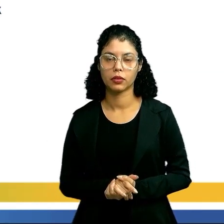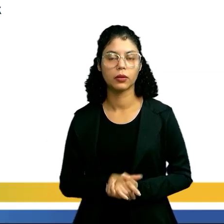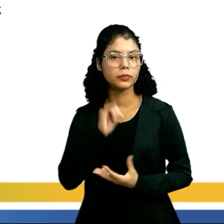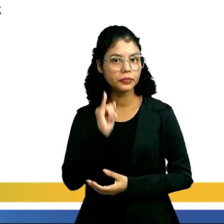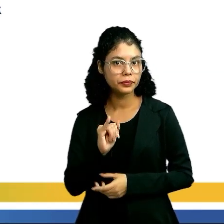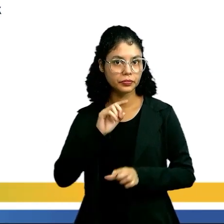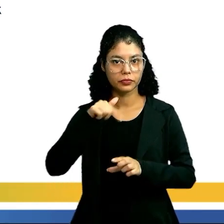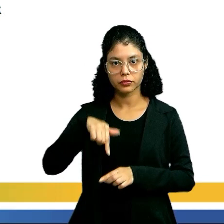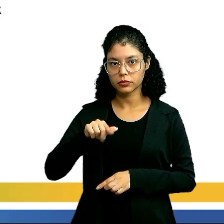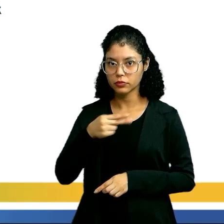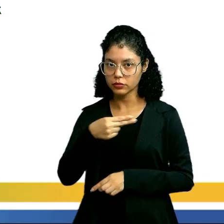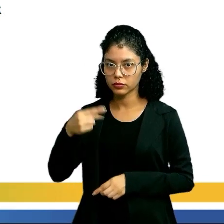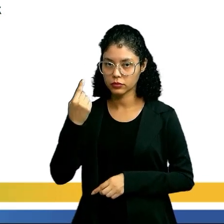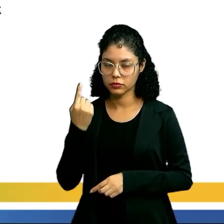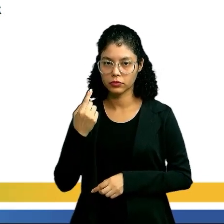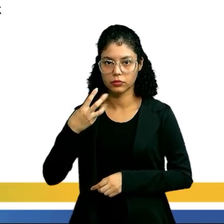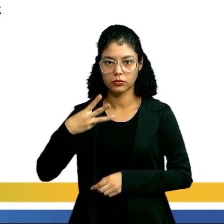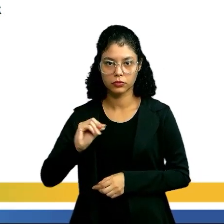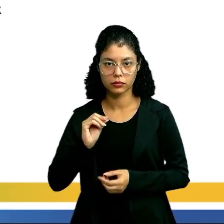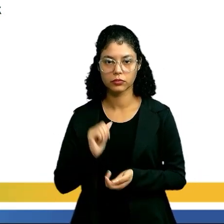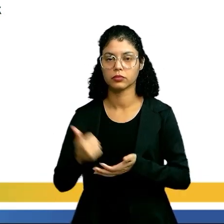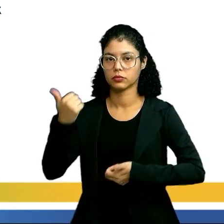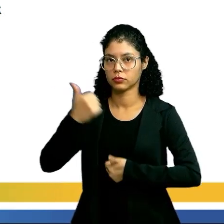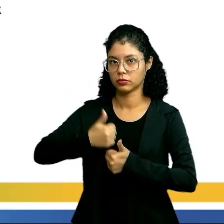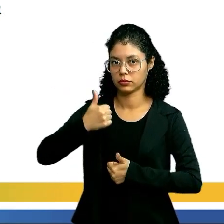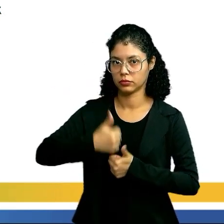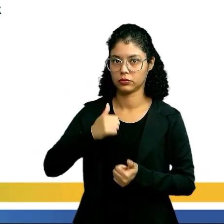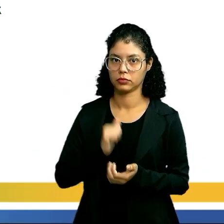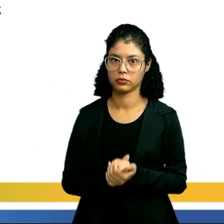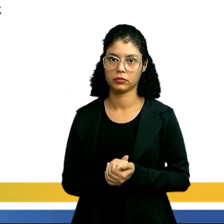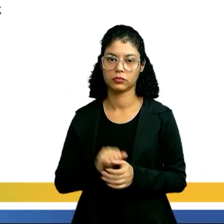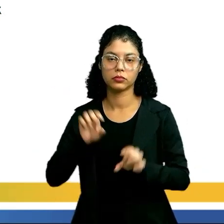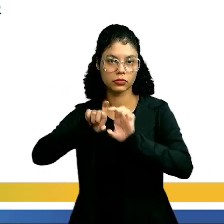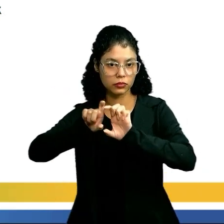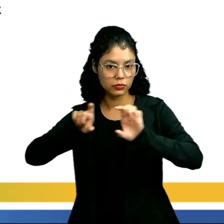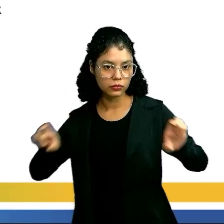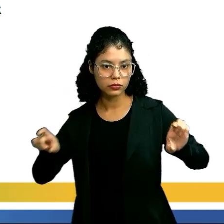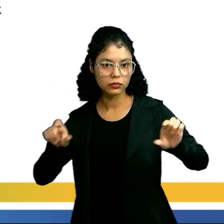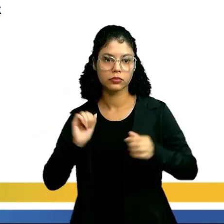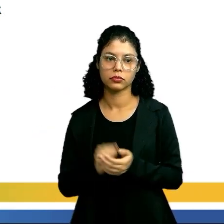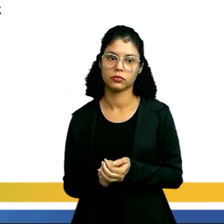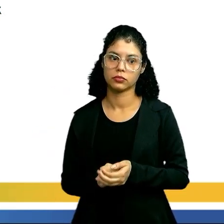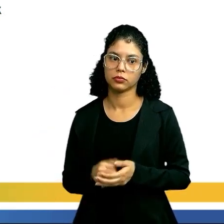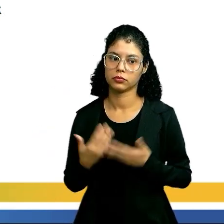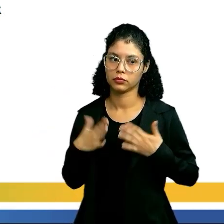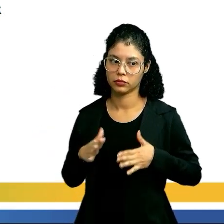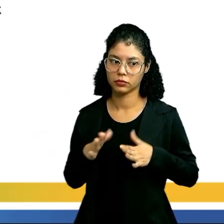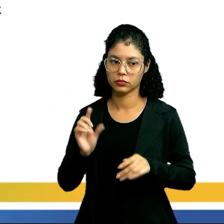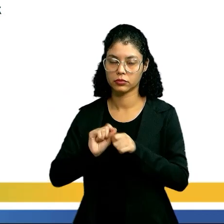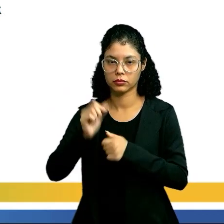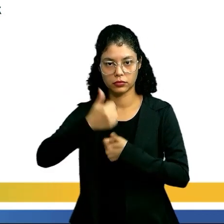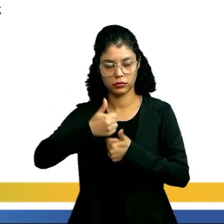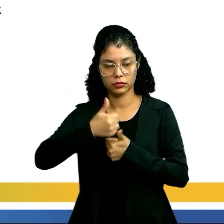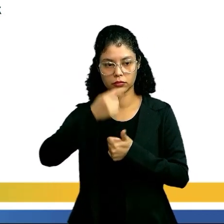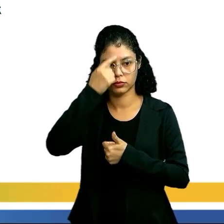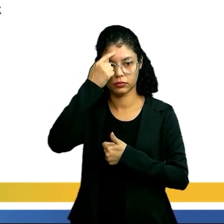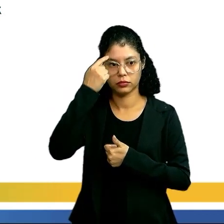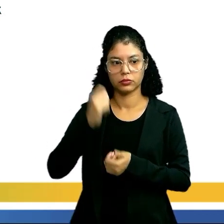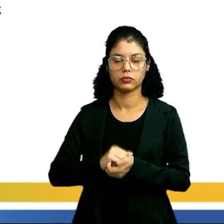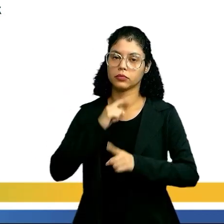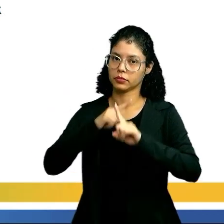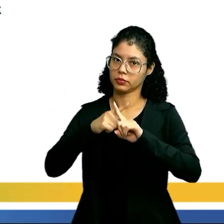Então, se o Q de 1 é 30, eu vou substituir, jogo aqui, vai ficar bem tranquilo, faz a